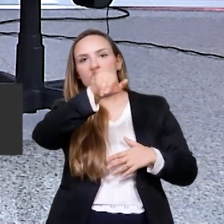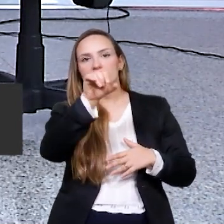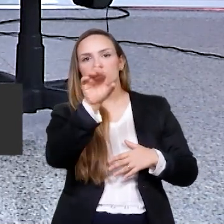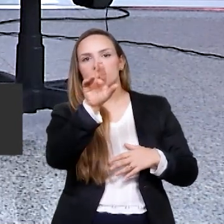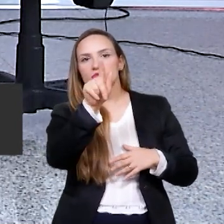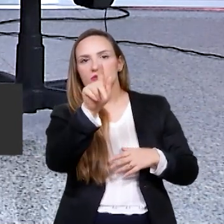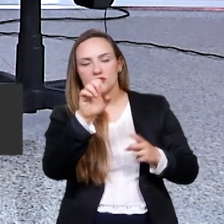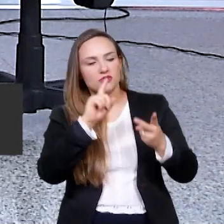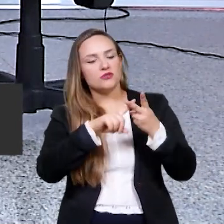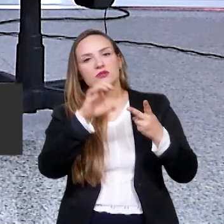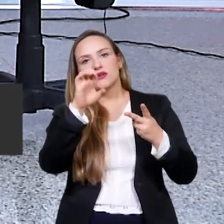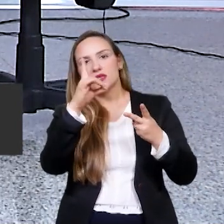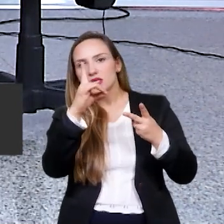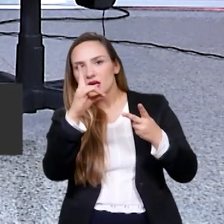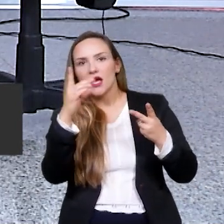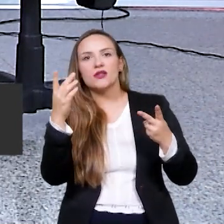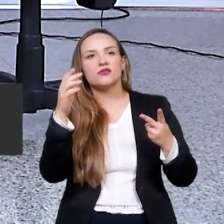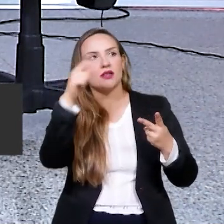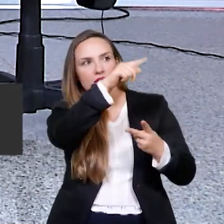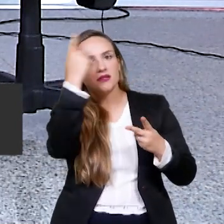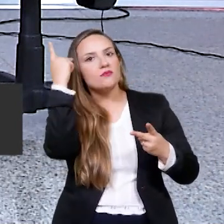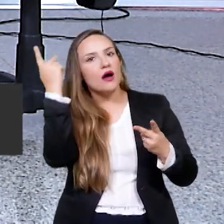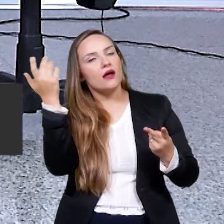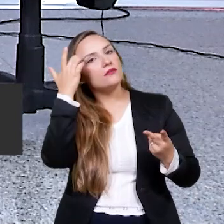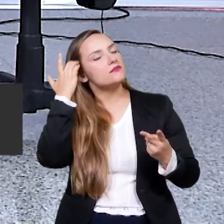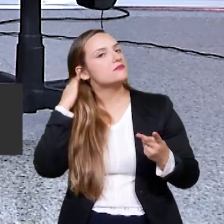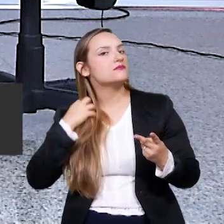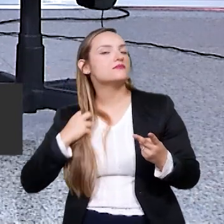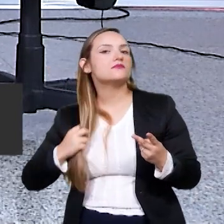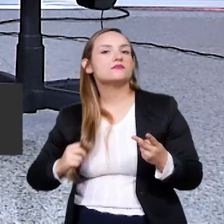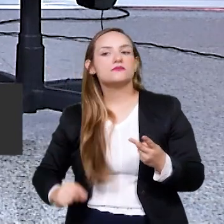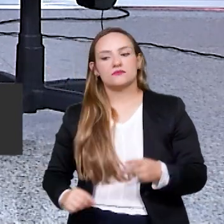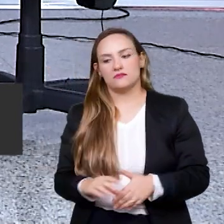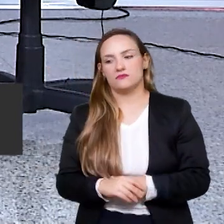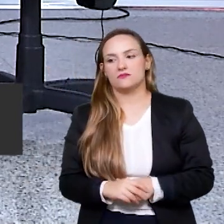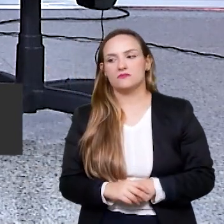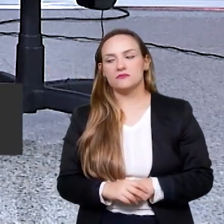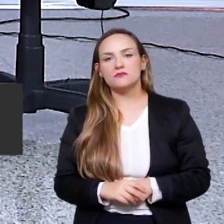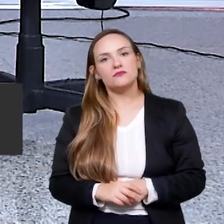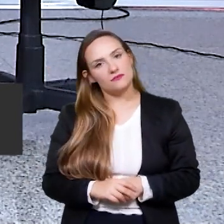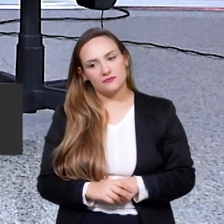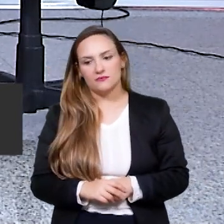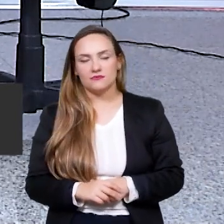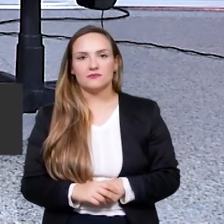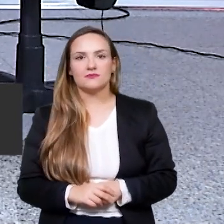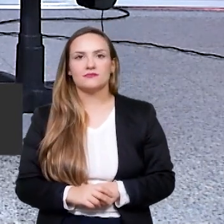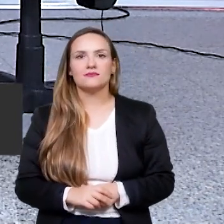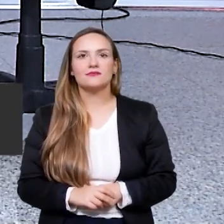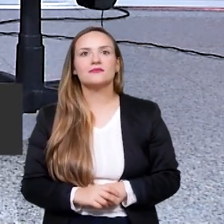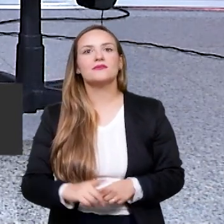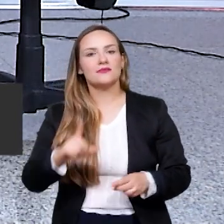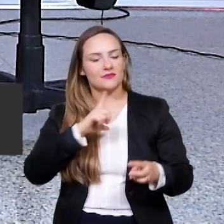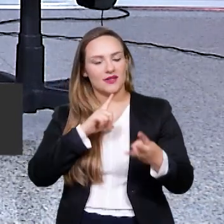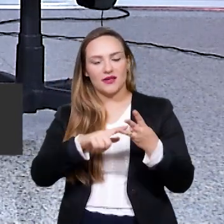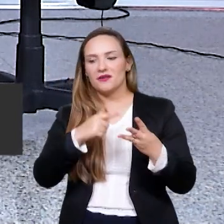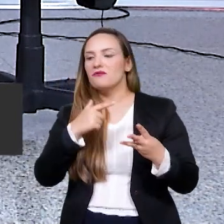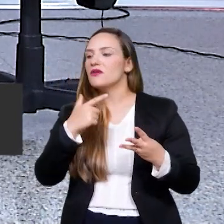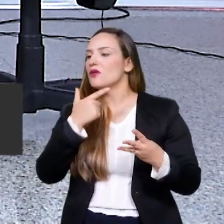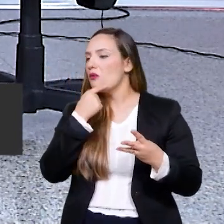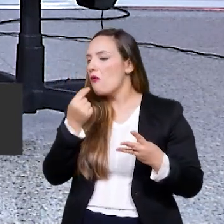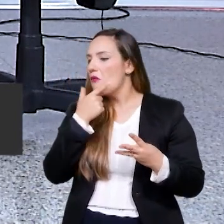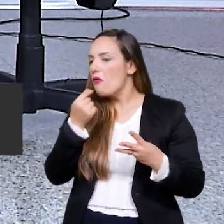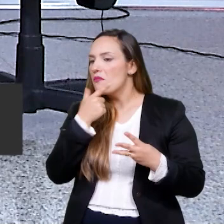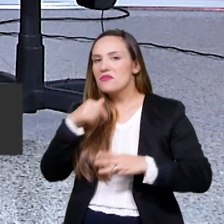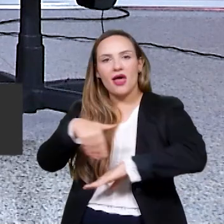E elementos, né? Isso é importante ter elementos. Com o seu Zezinho da rua que acontece todo dia que a gente não conhece e não chega até nós.